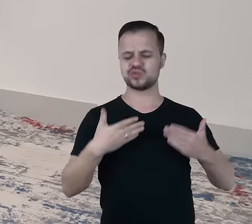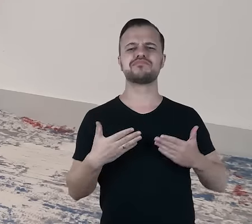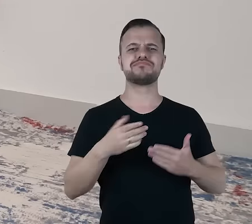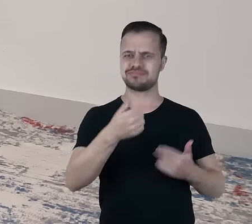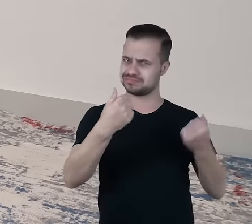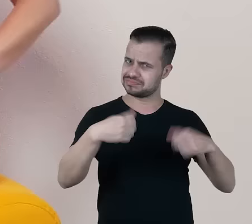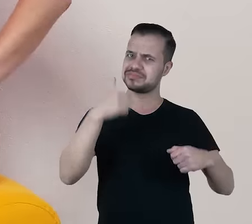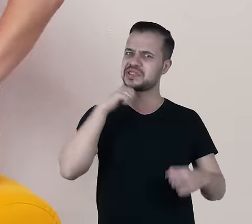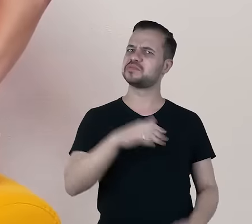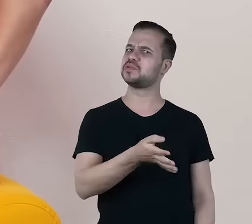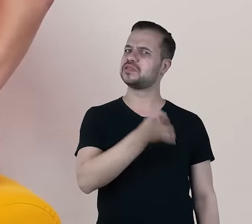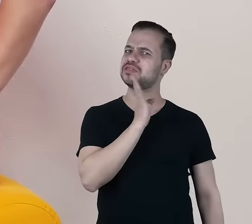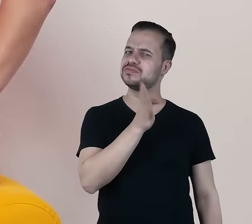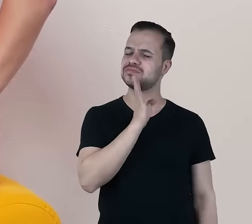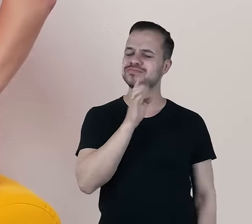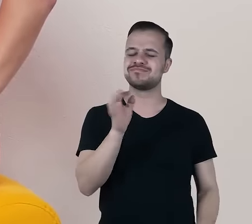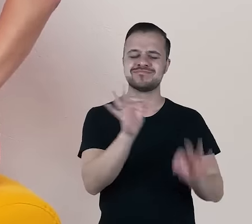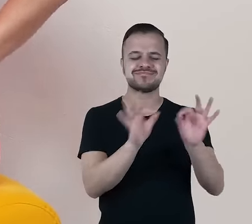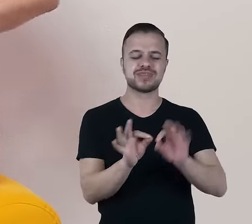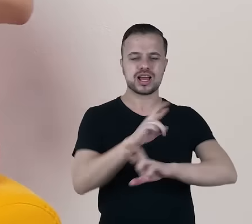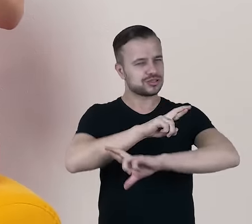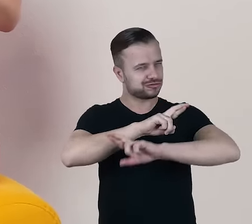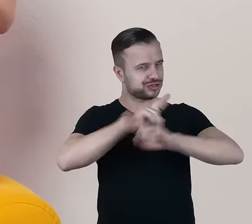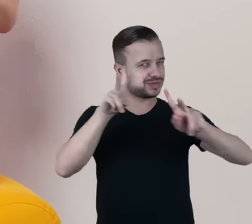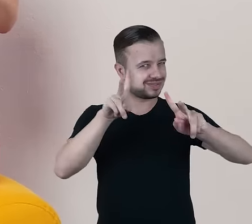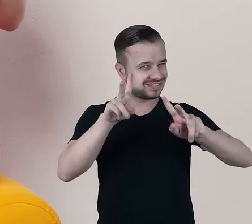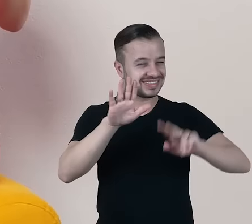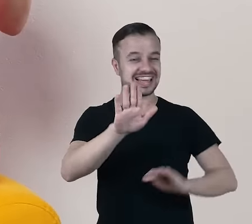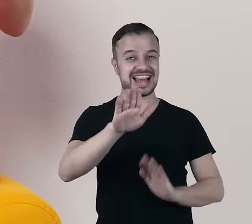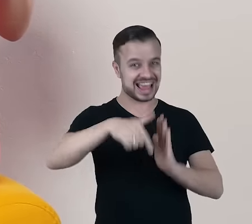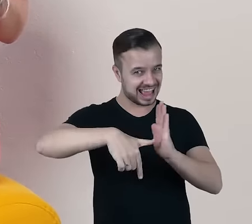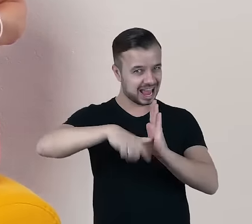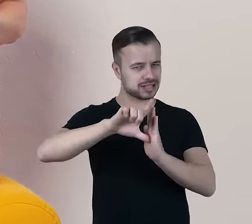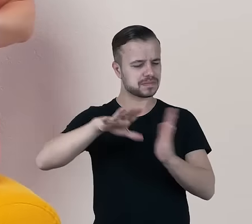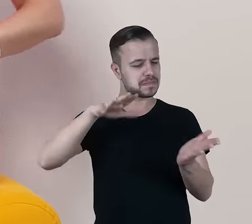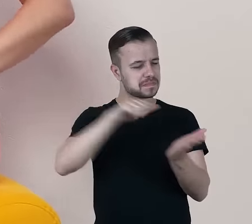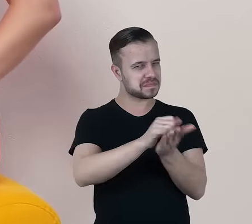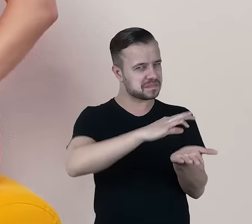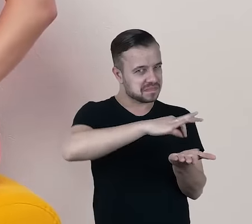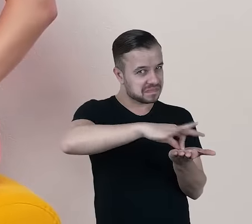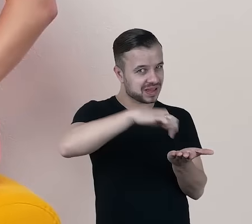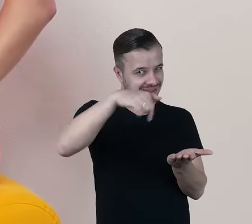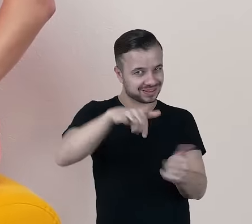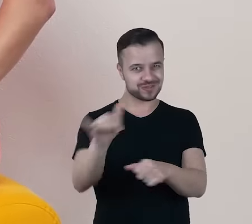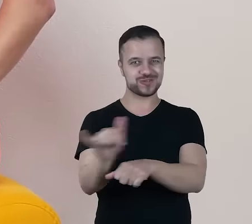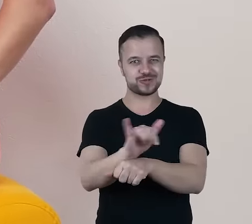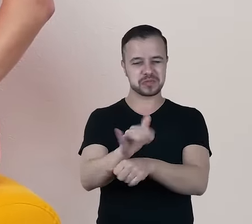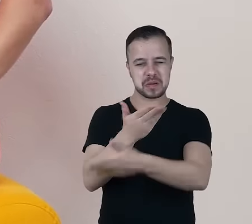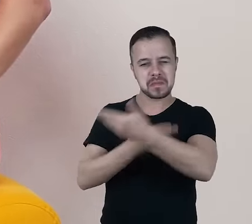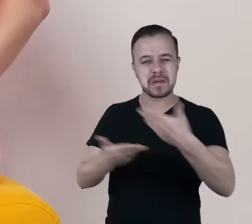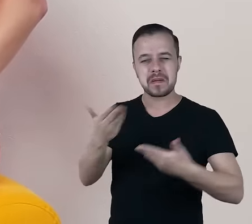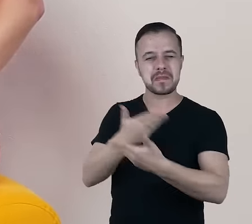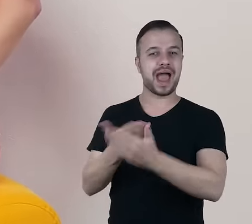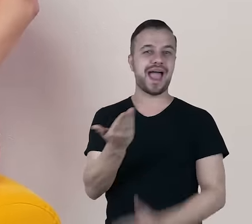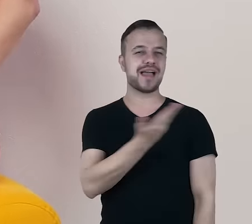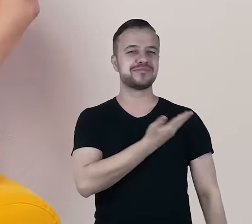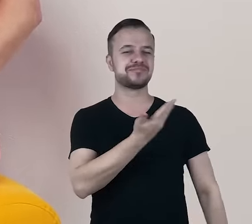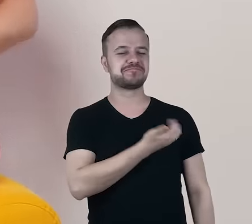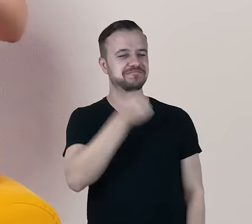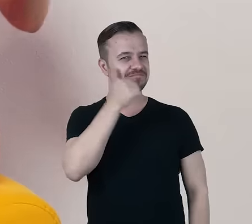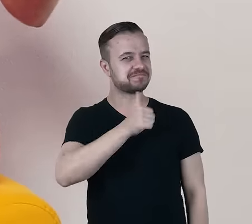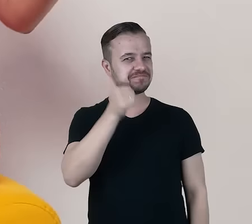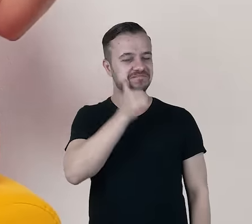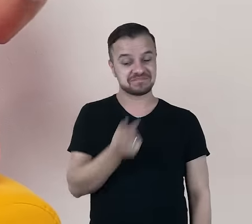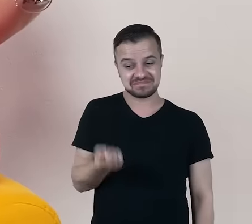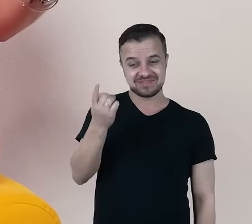deve conhecer. Porque sim, tem detalhes que fazem toda a diferença. Mas antes, já se inscreve no